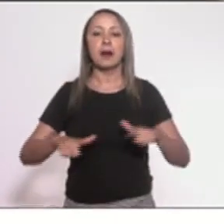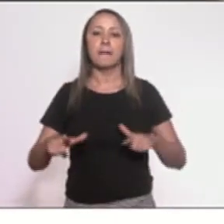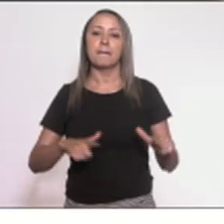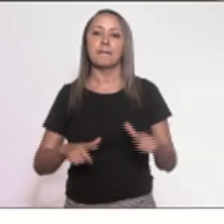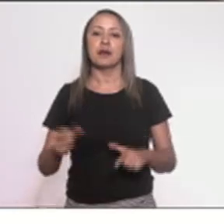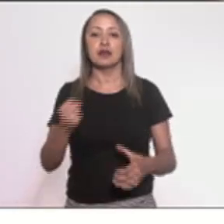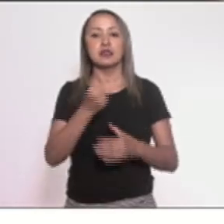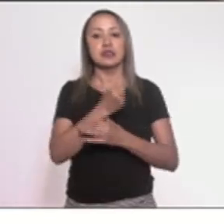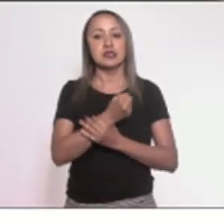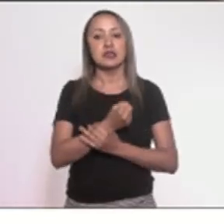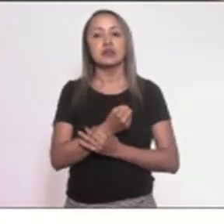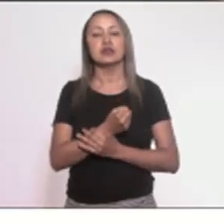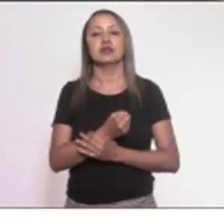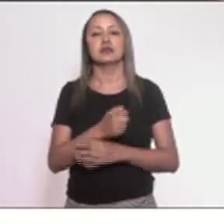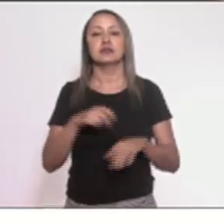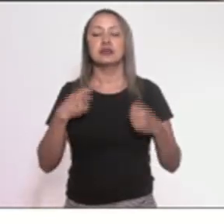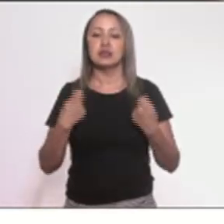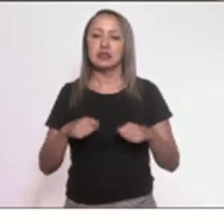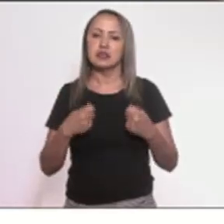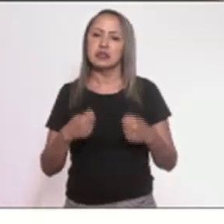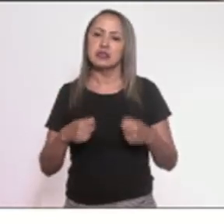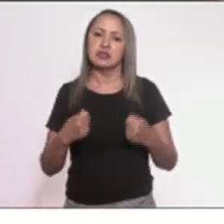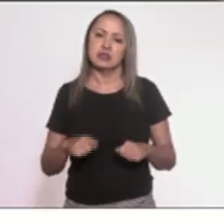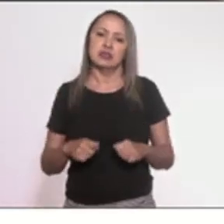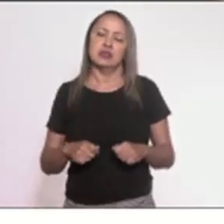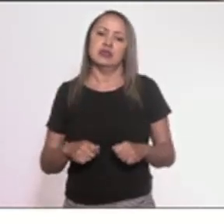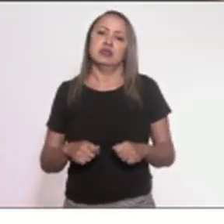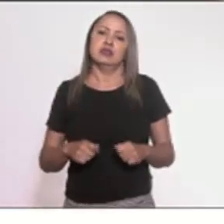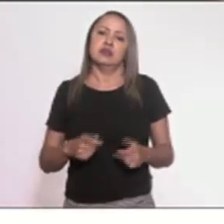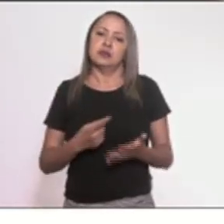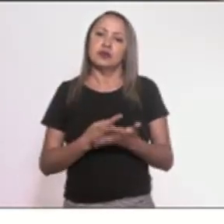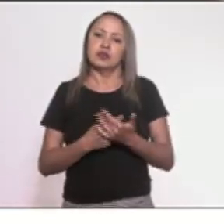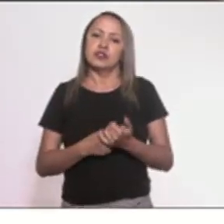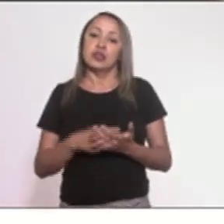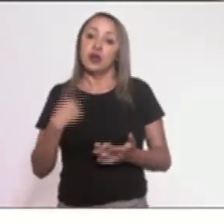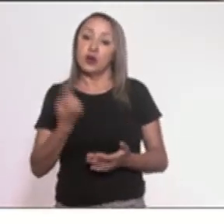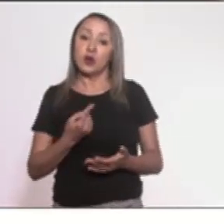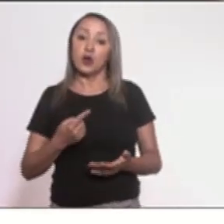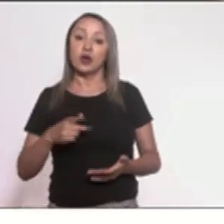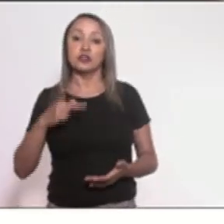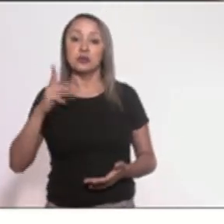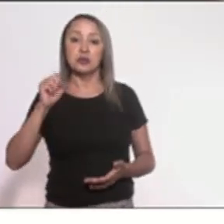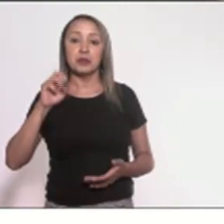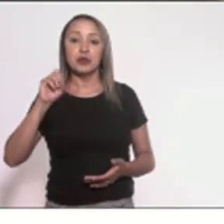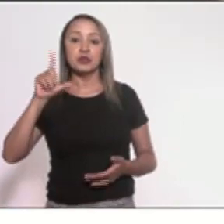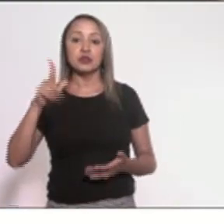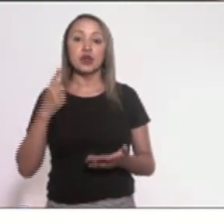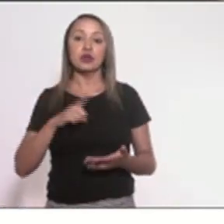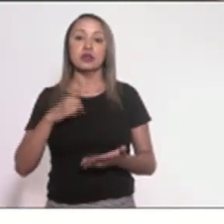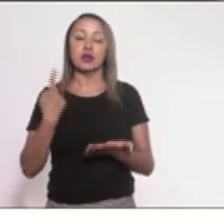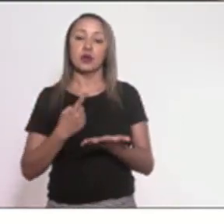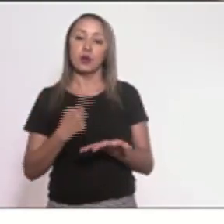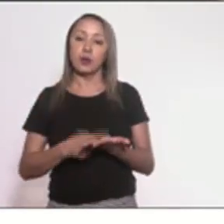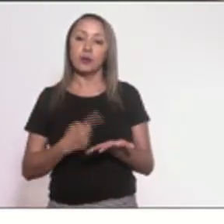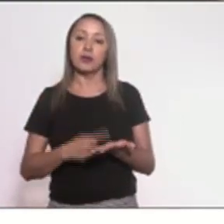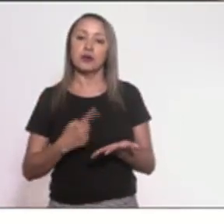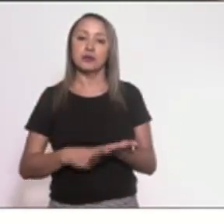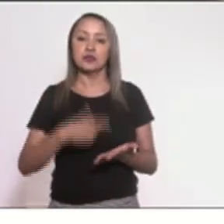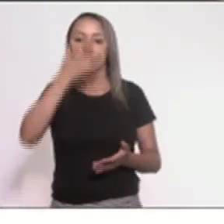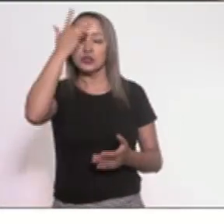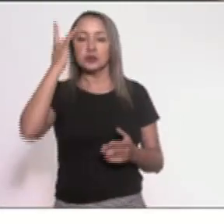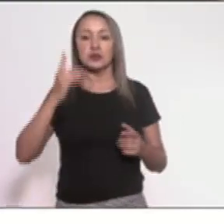sua dignidade respeitada, e nós temos o compromisso. Nós temos um compromisso com os servidores e as